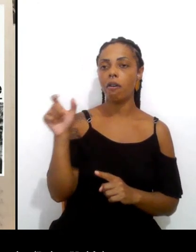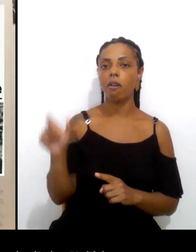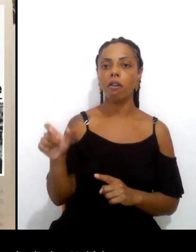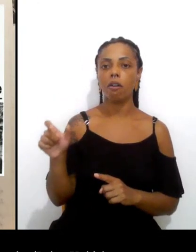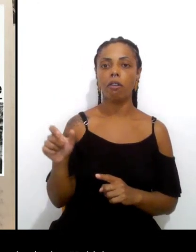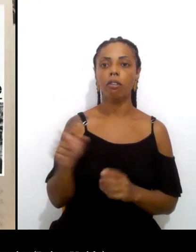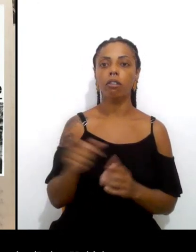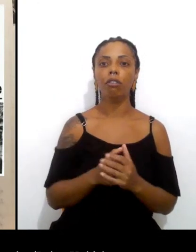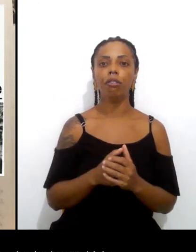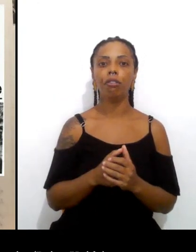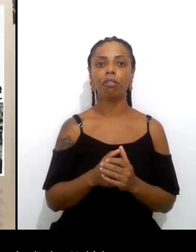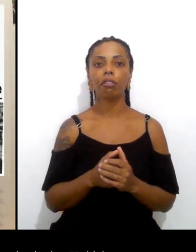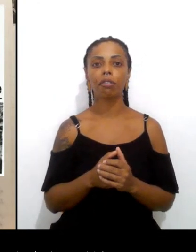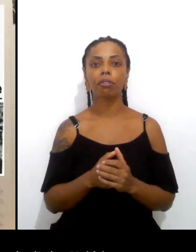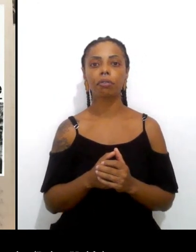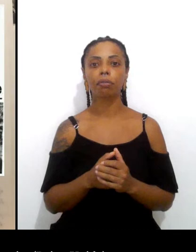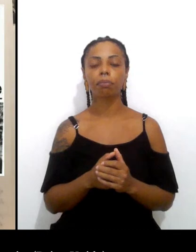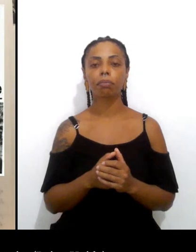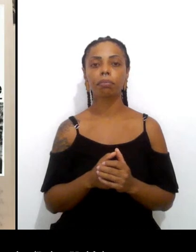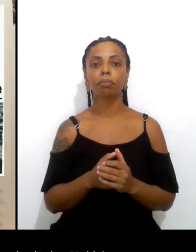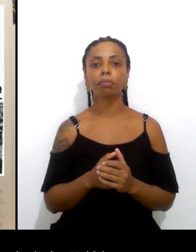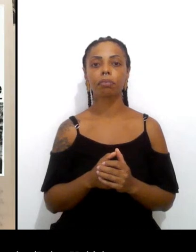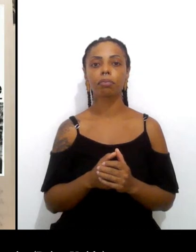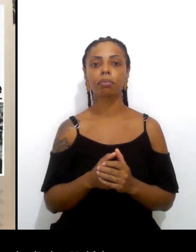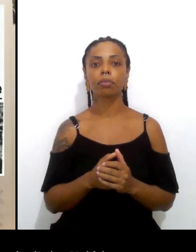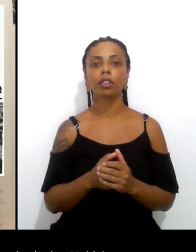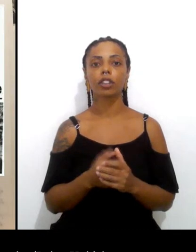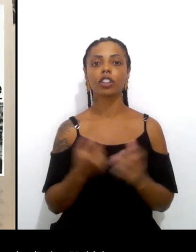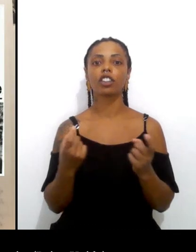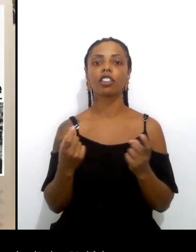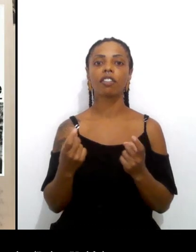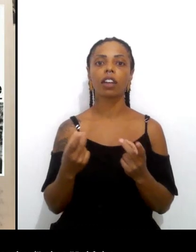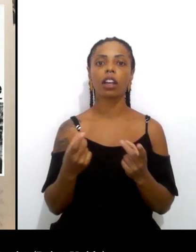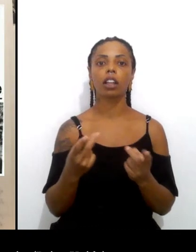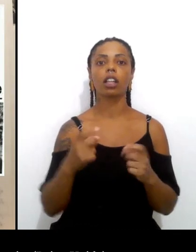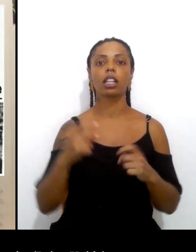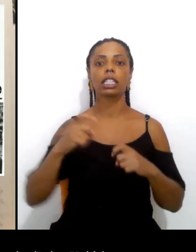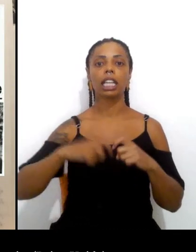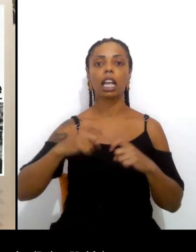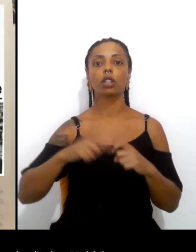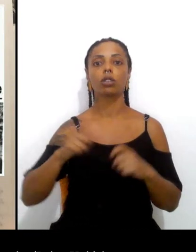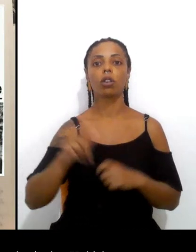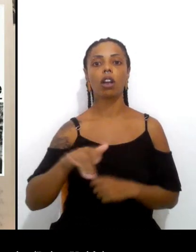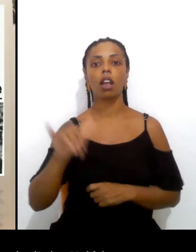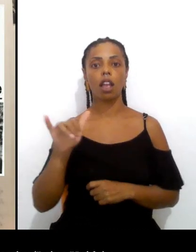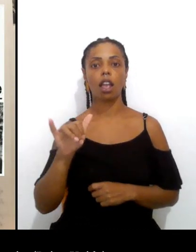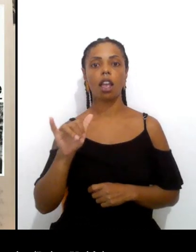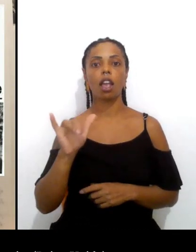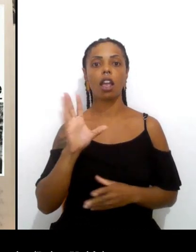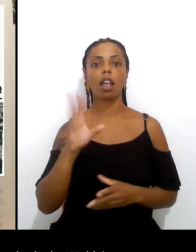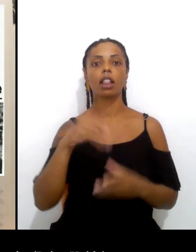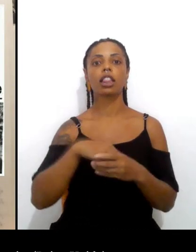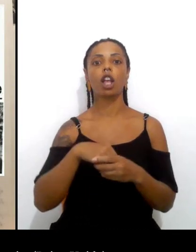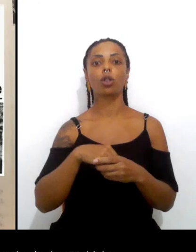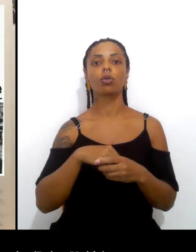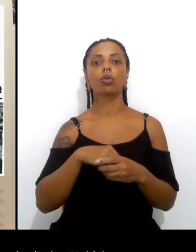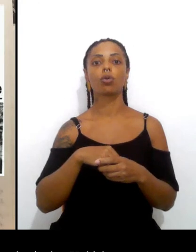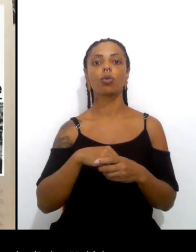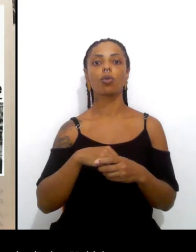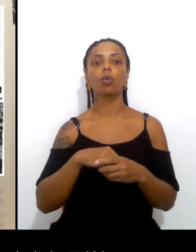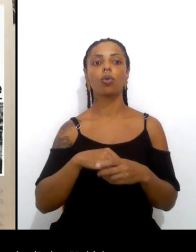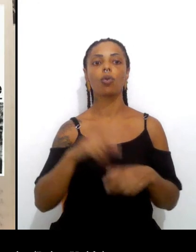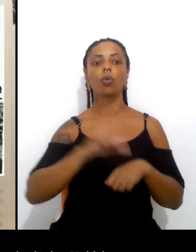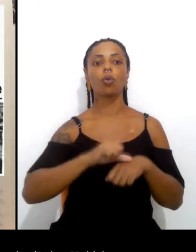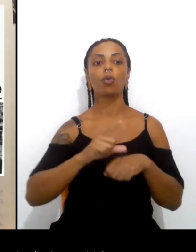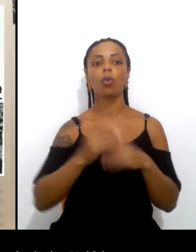de ter a venda de serviços de sexo gay dentro de uma lanchonete na